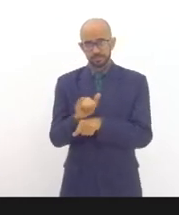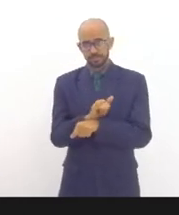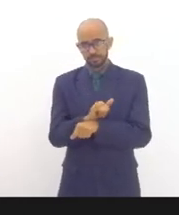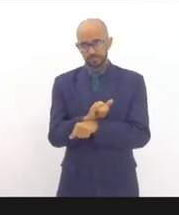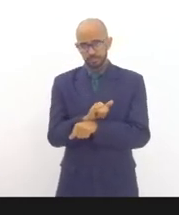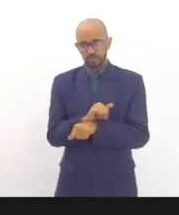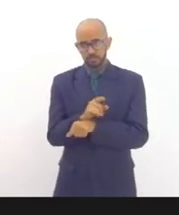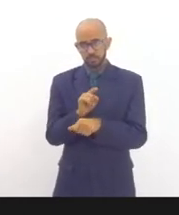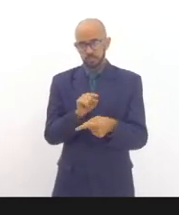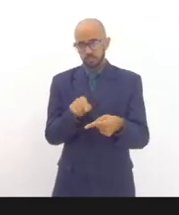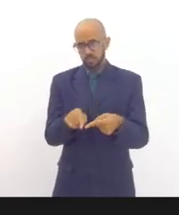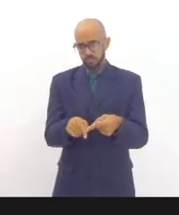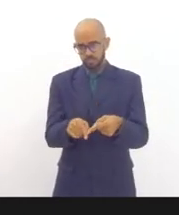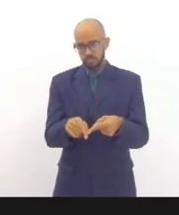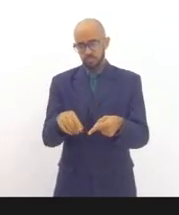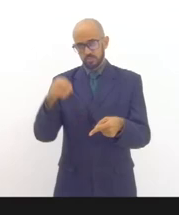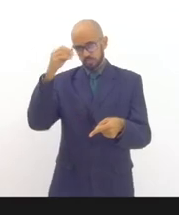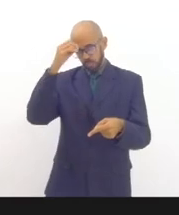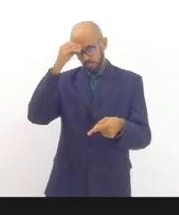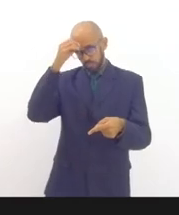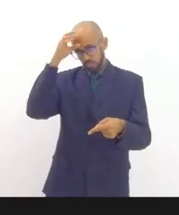desses objetos do conhecimento,